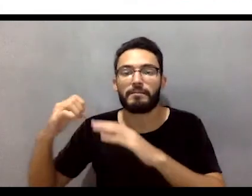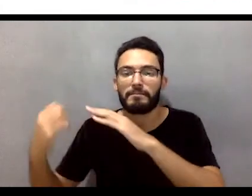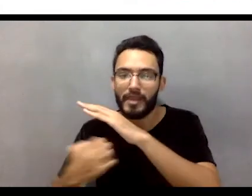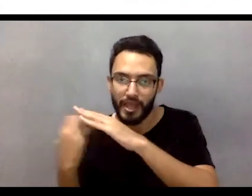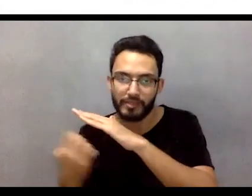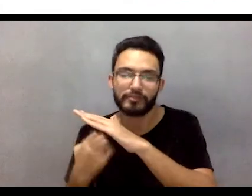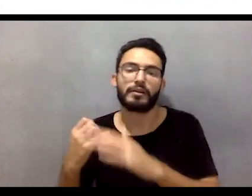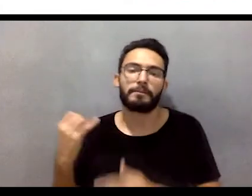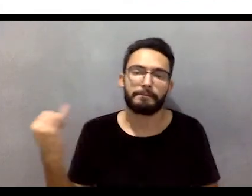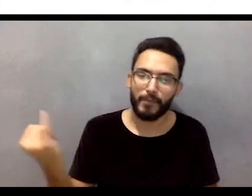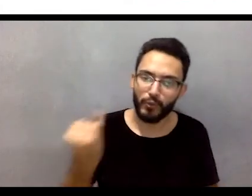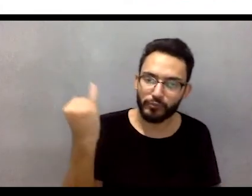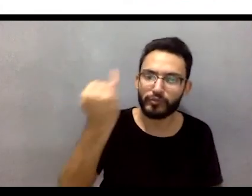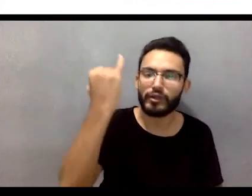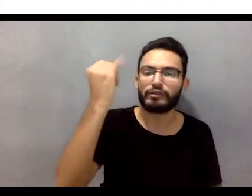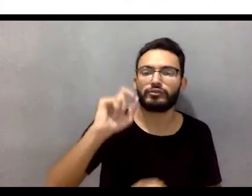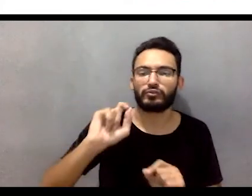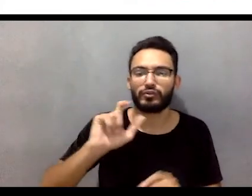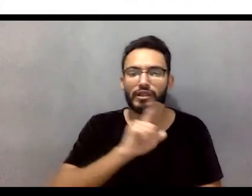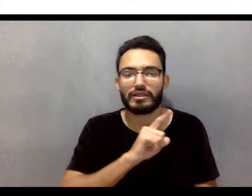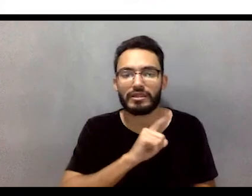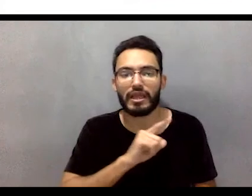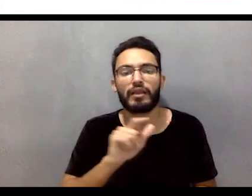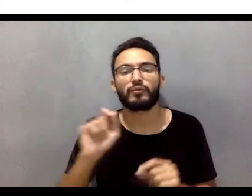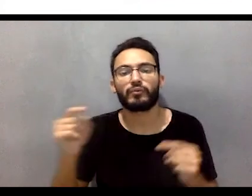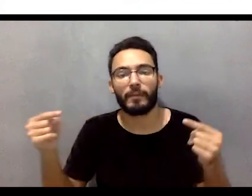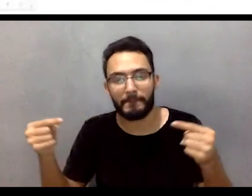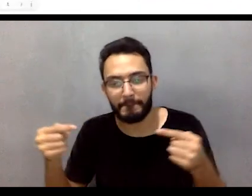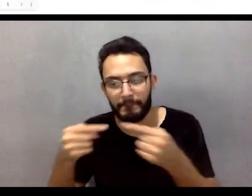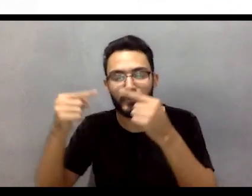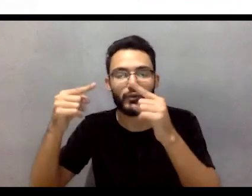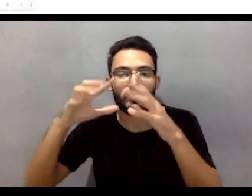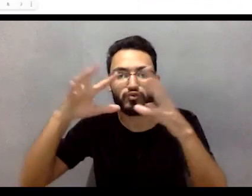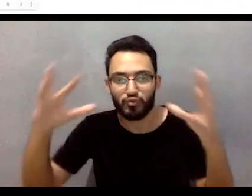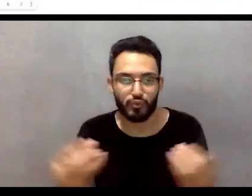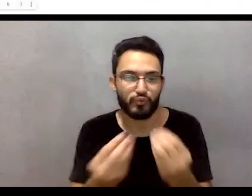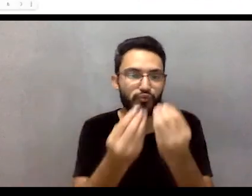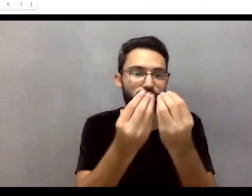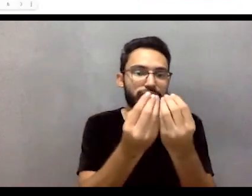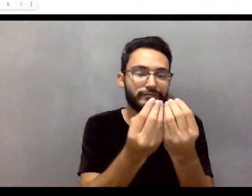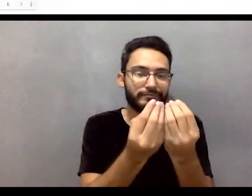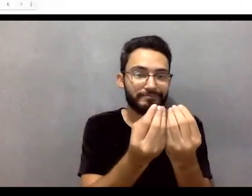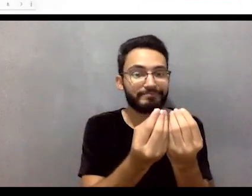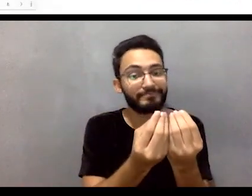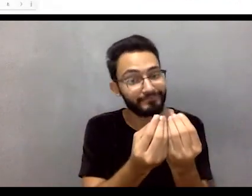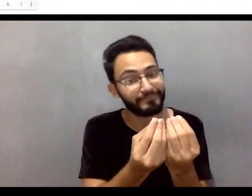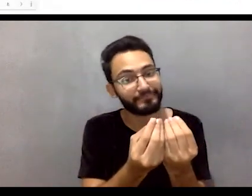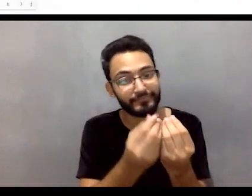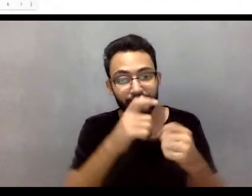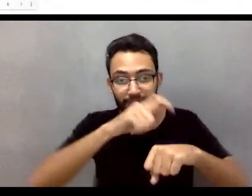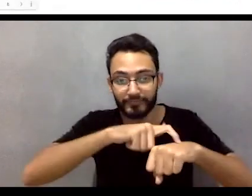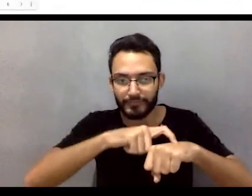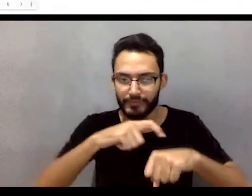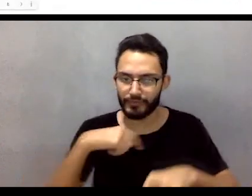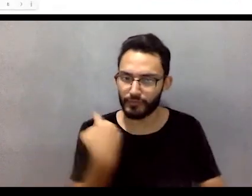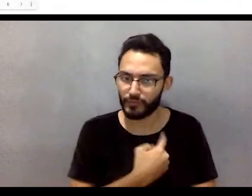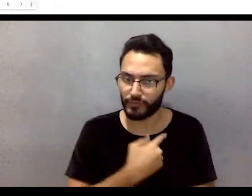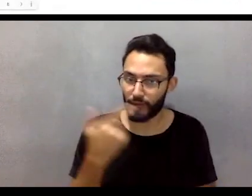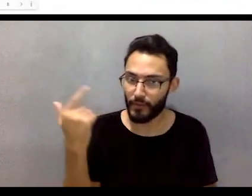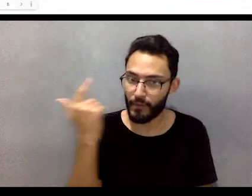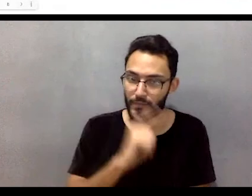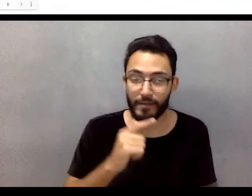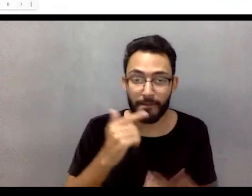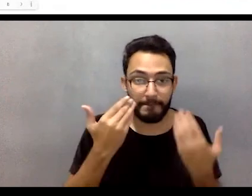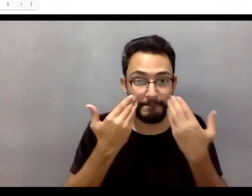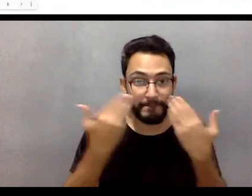e a importância dele se casa com tudo isso. A partir do momento que a gente consegue